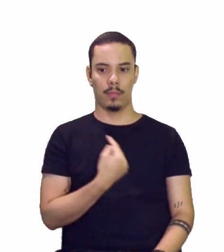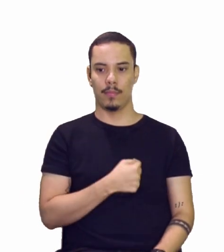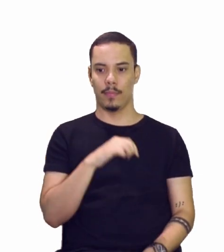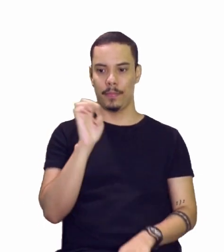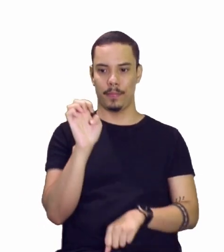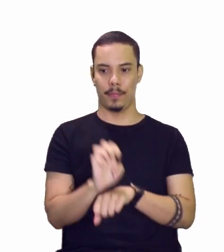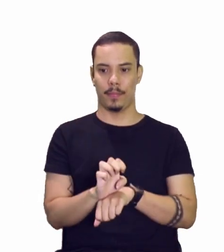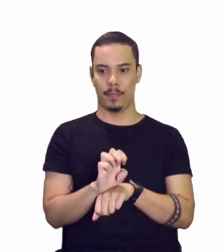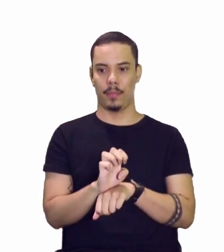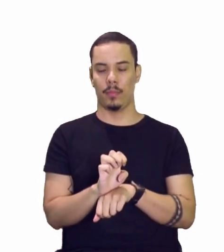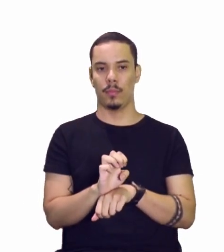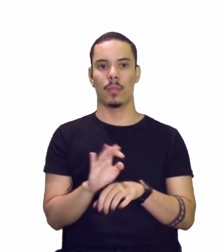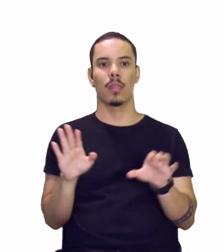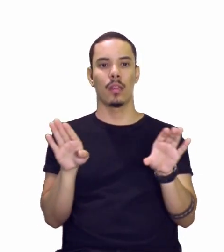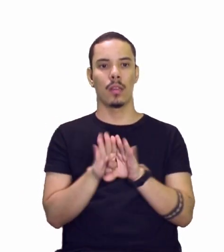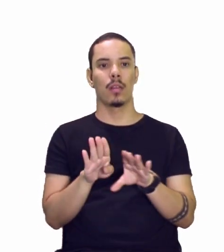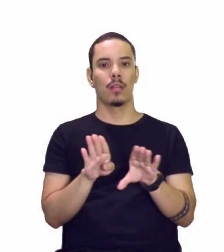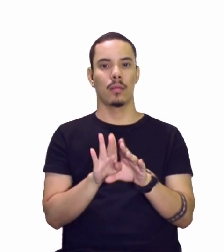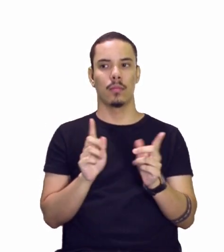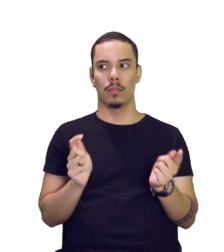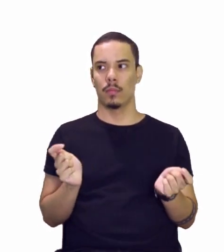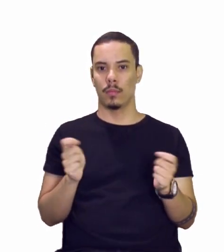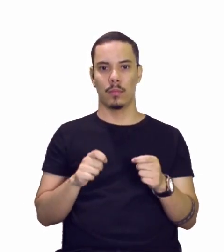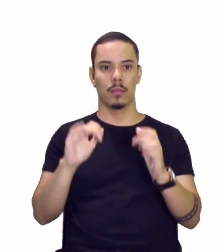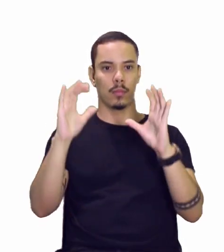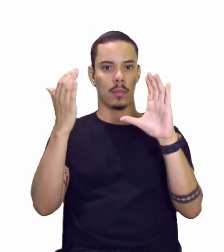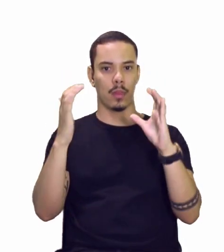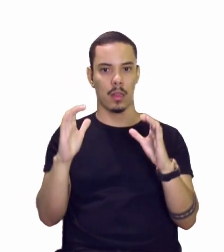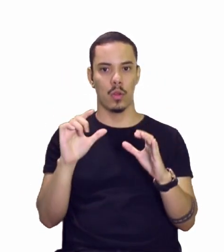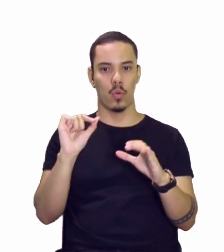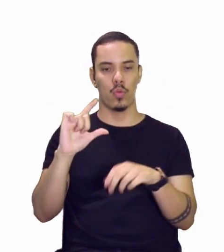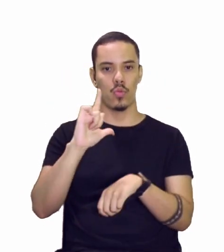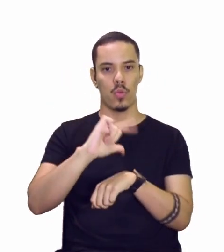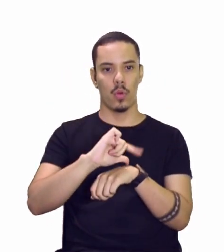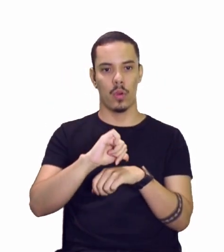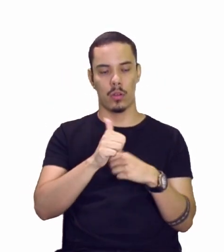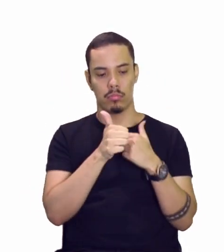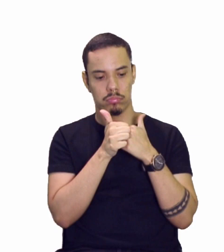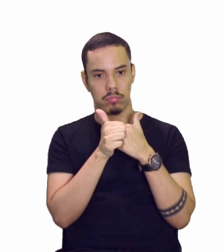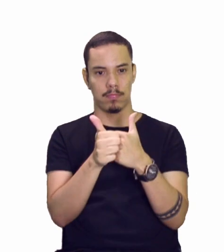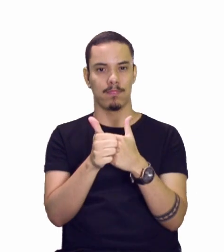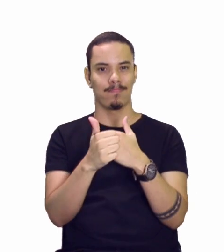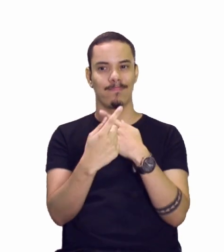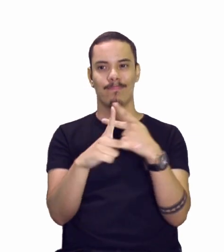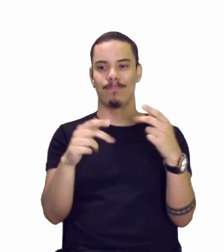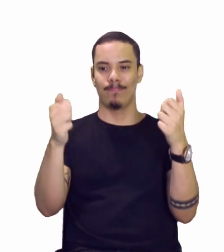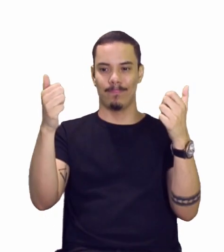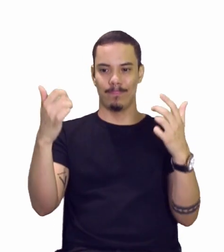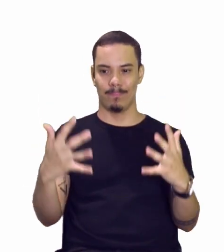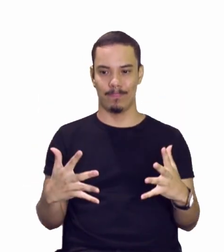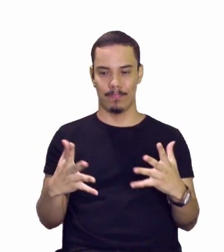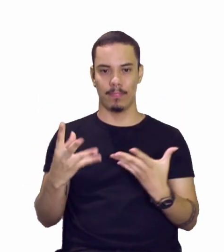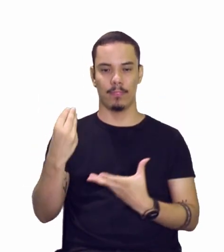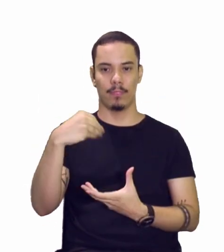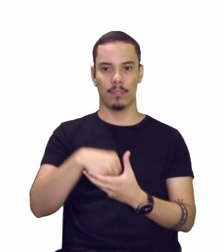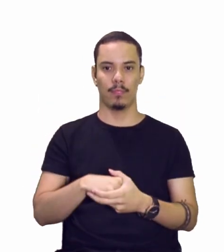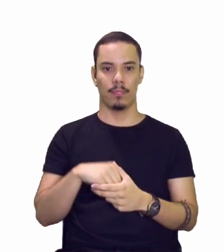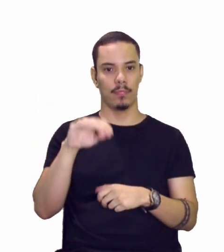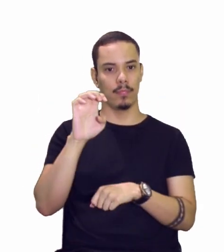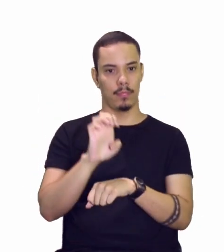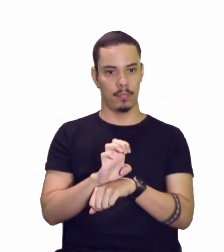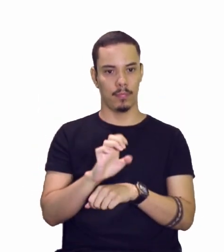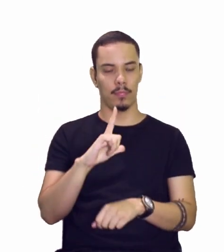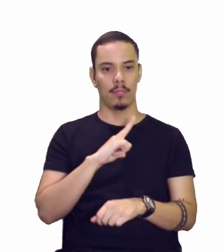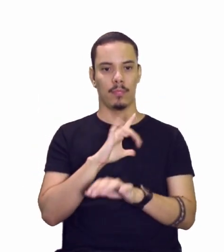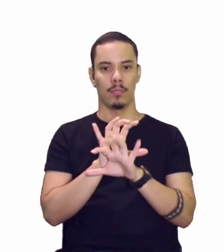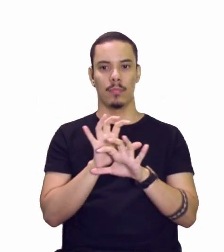estado, como também tem a maneira de você analisar o fuso horário, como eu já falei para vocês, tá? Dentro do nosso estado nós estamos